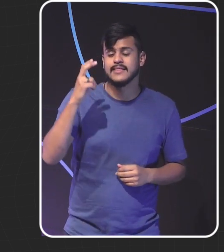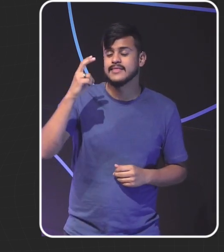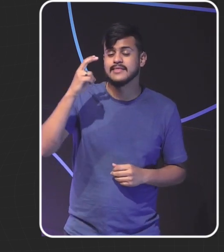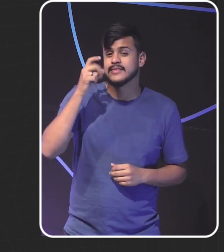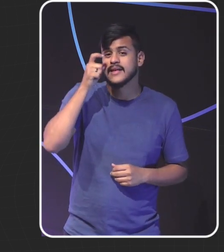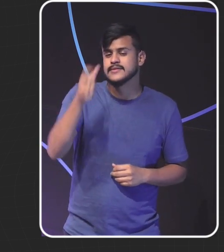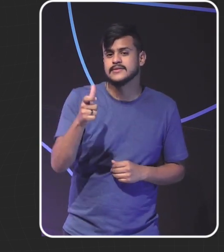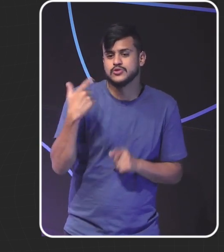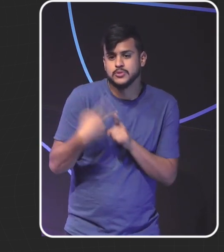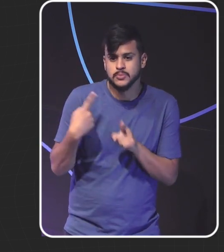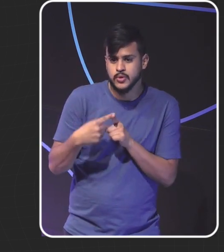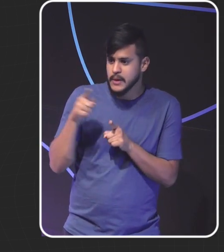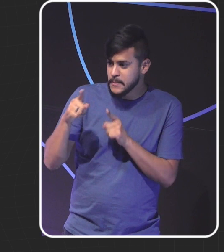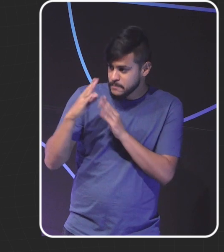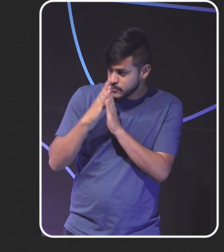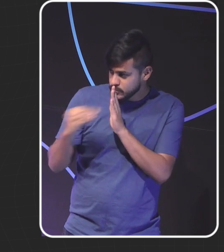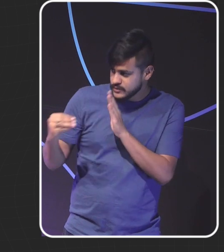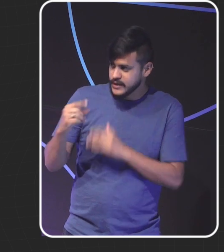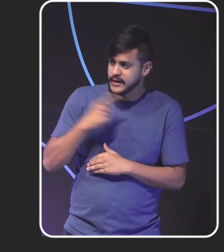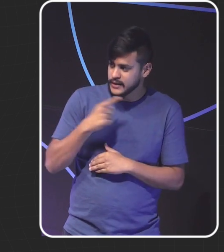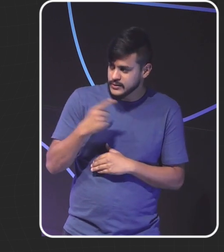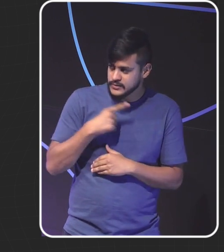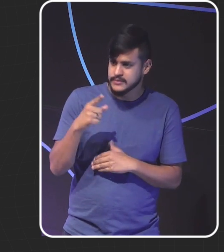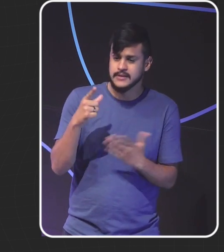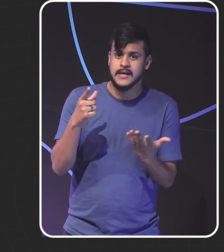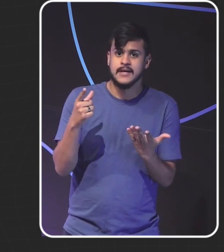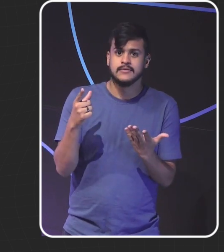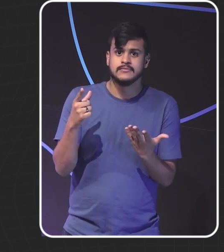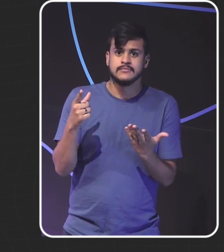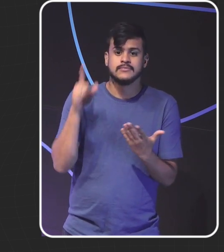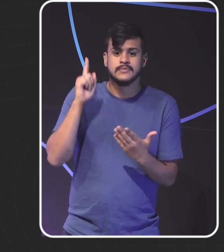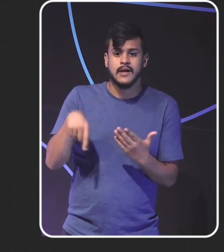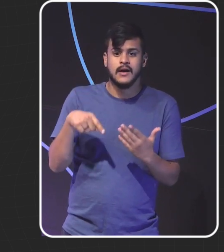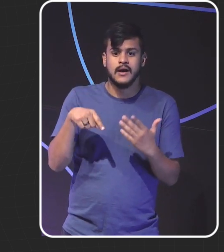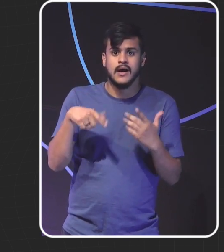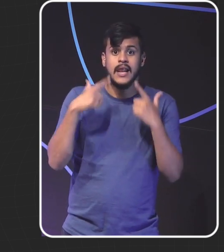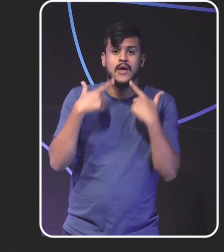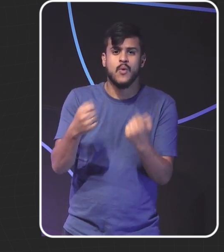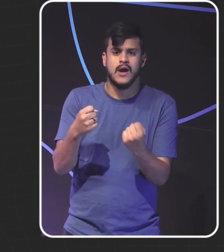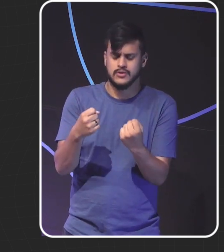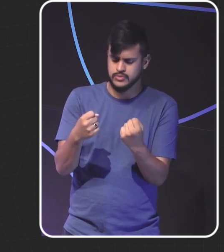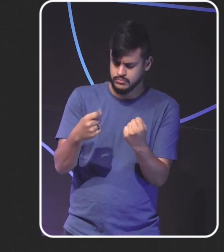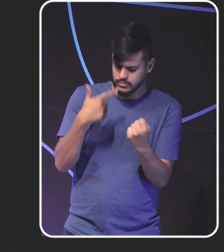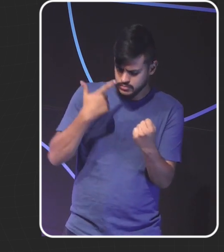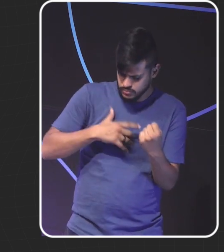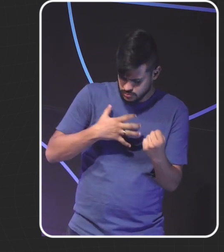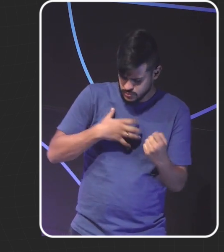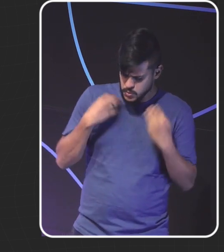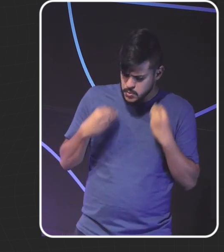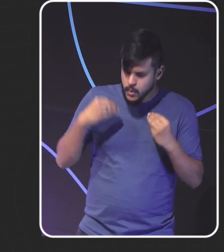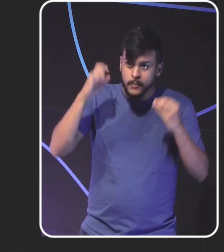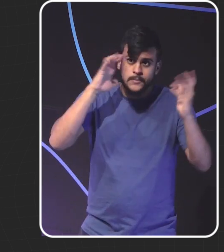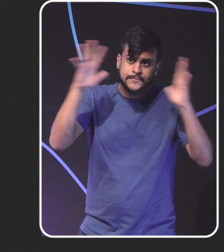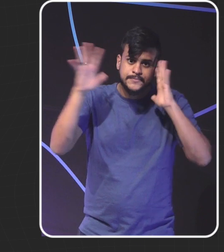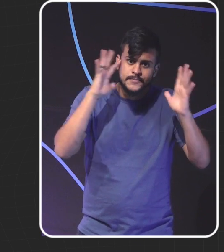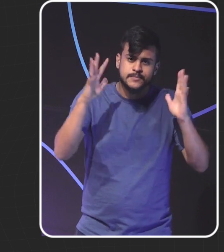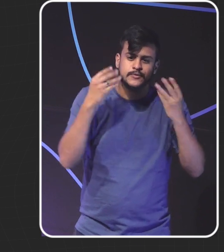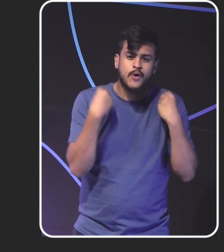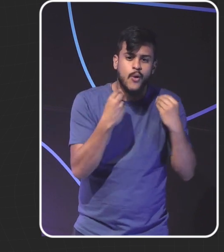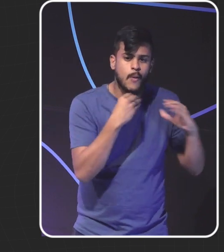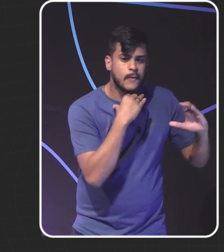bem com a linguagem, né? Que é a forma como a gente organiza nossos pensamentos, que a gente se comunica, que